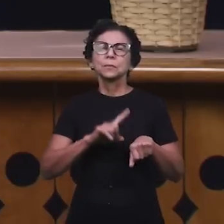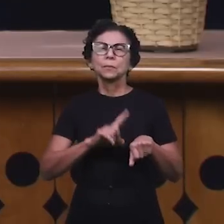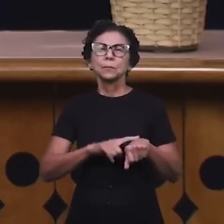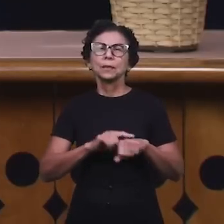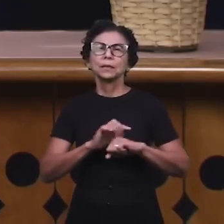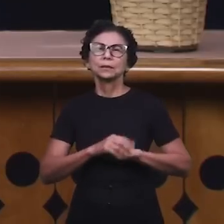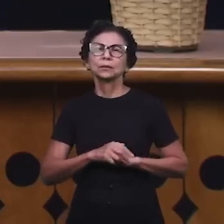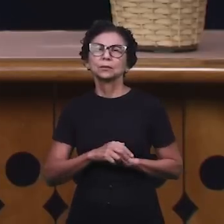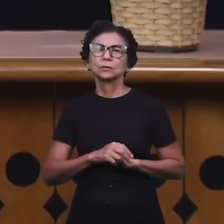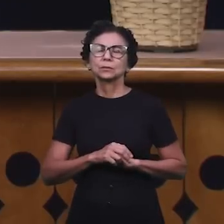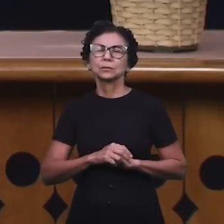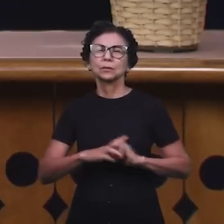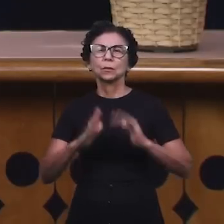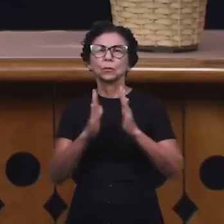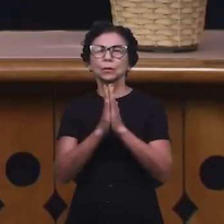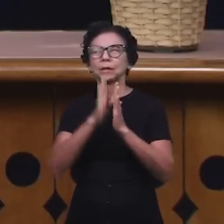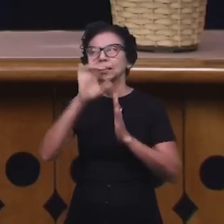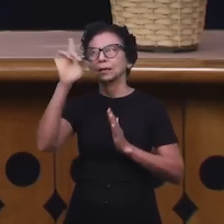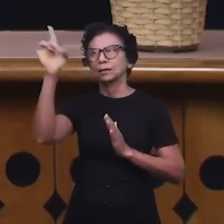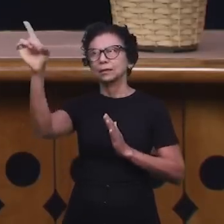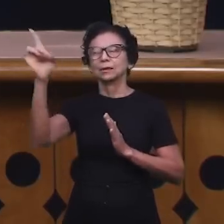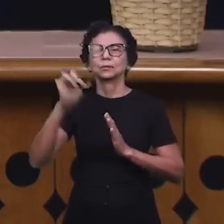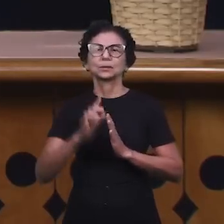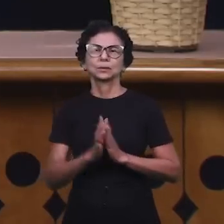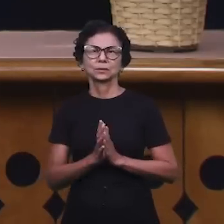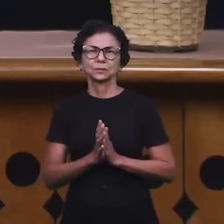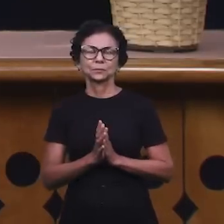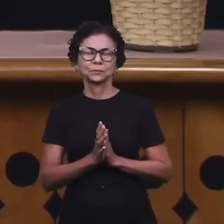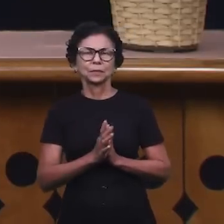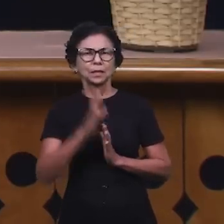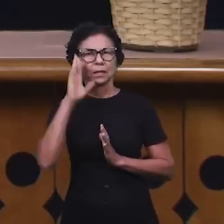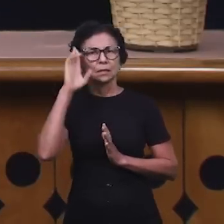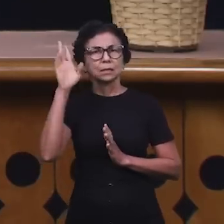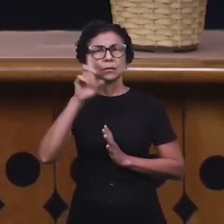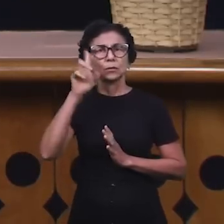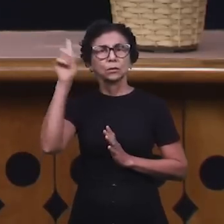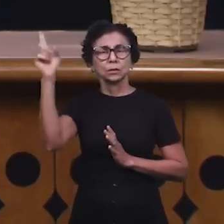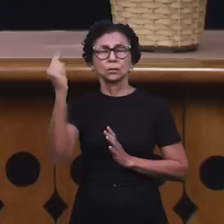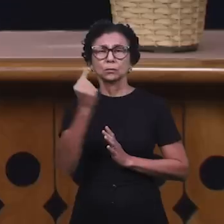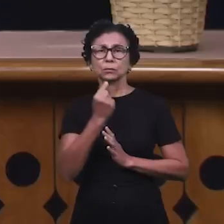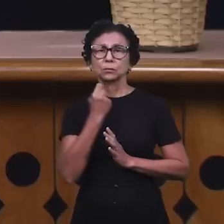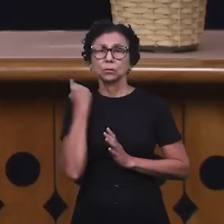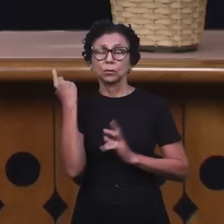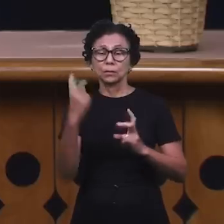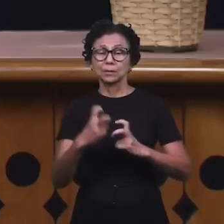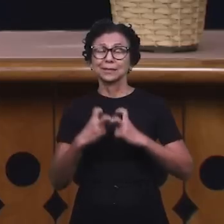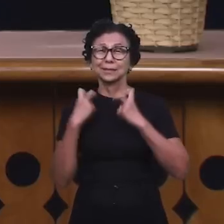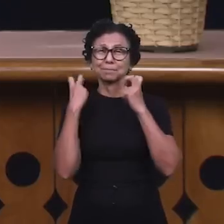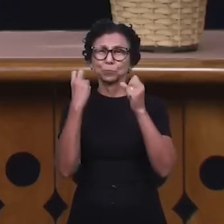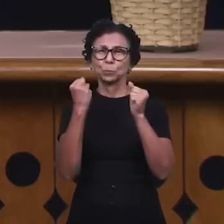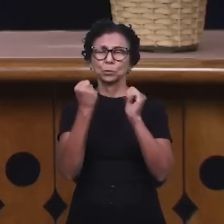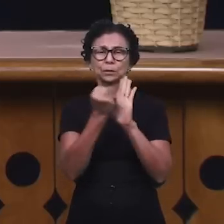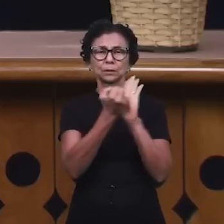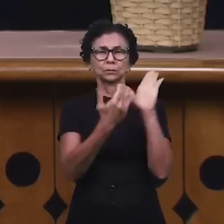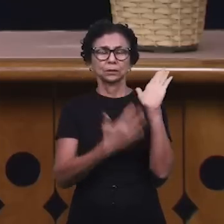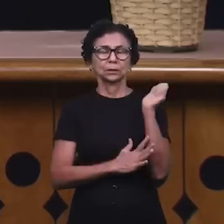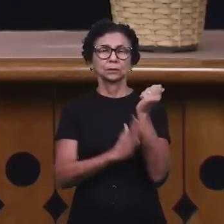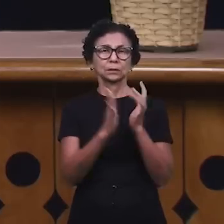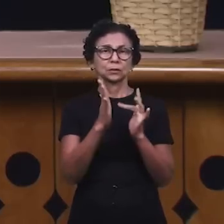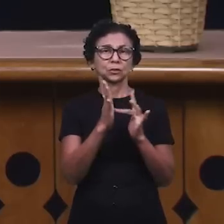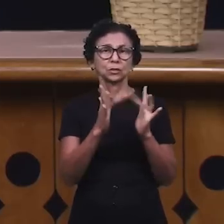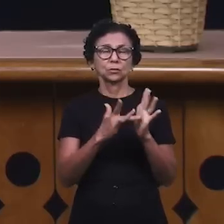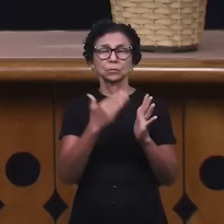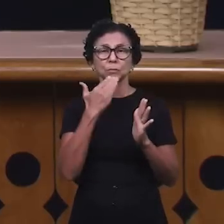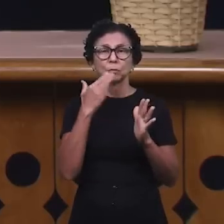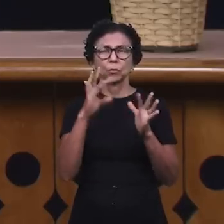nosso Deus a nossa oração. Nosso Deus, nós clamamos pelo poder do sangue do Senhor Jesus, a